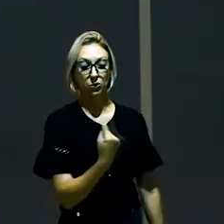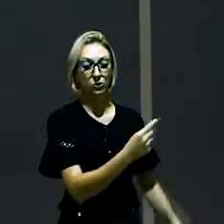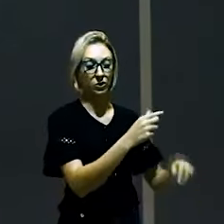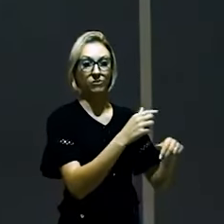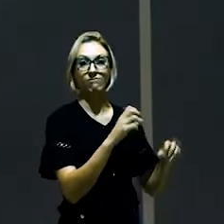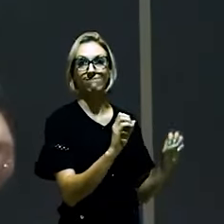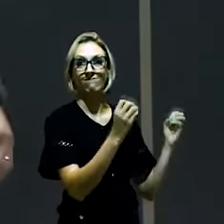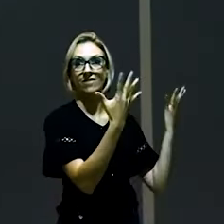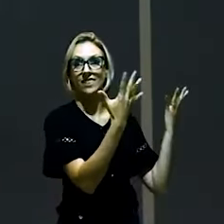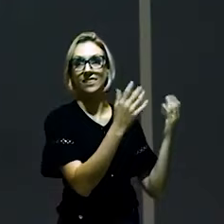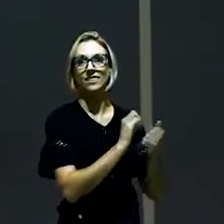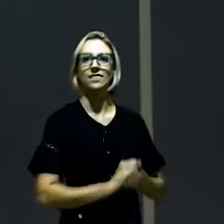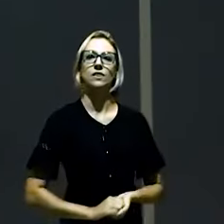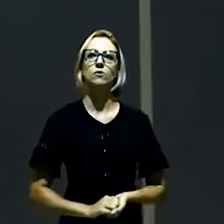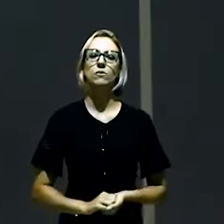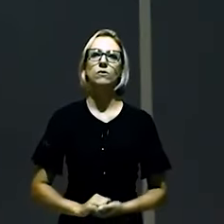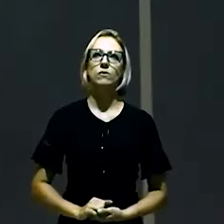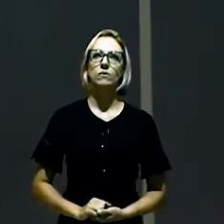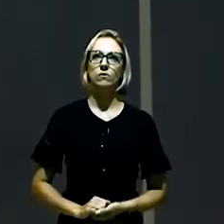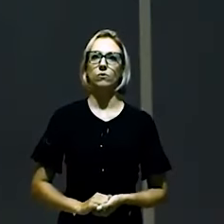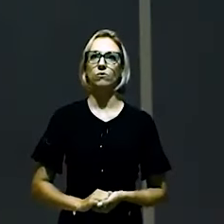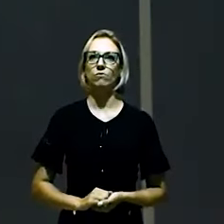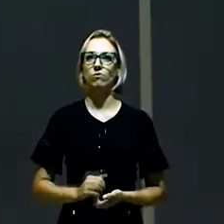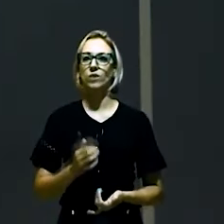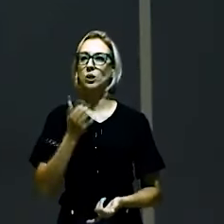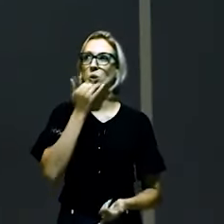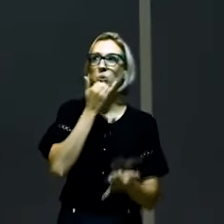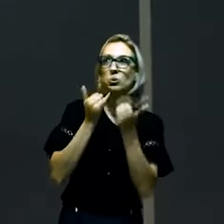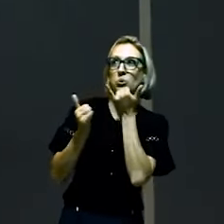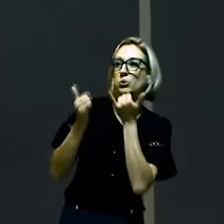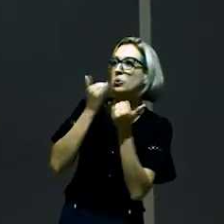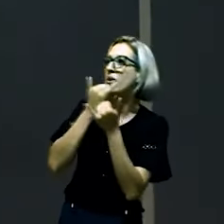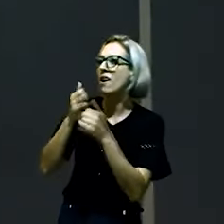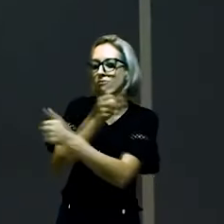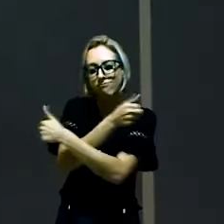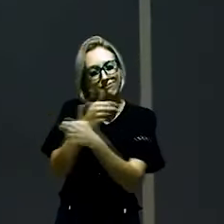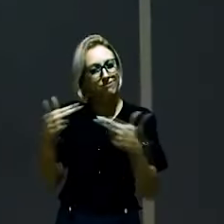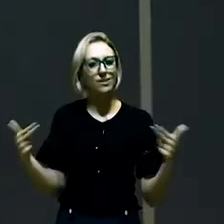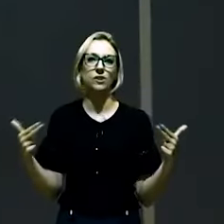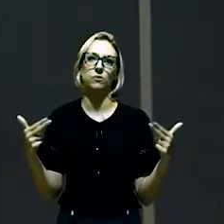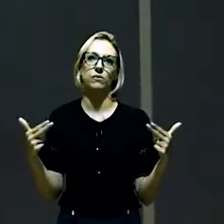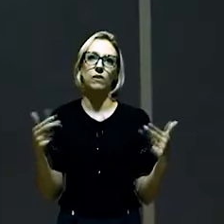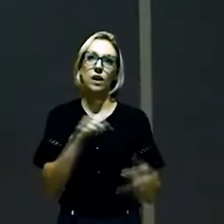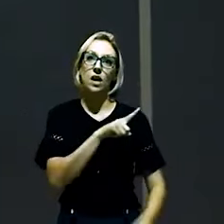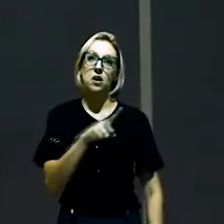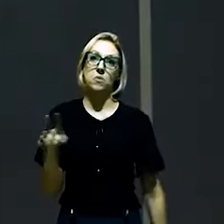Álibi você vai ter diversos, para fazer sua consciência ficar mais tranquila.